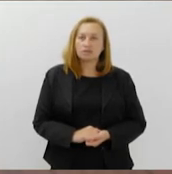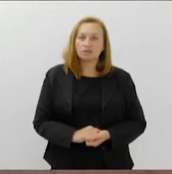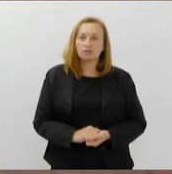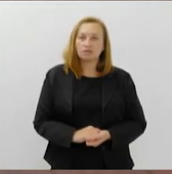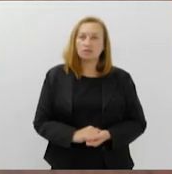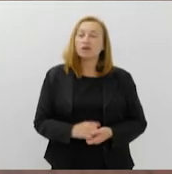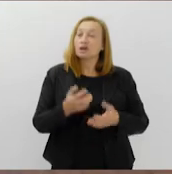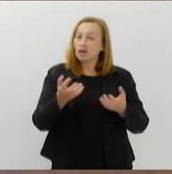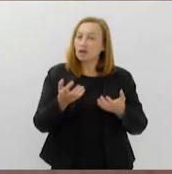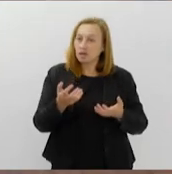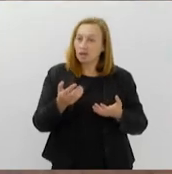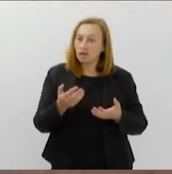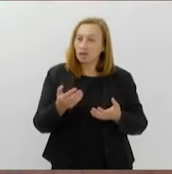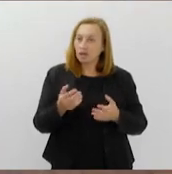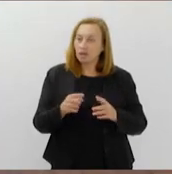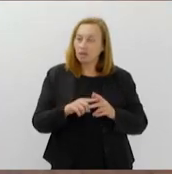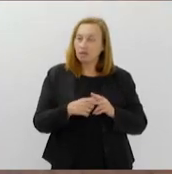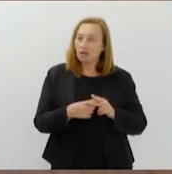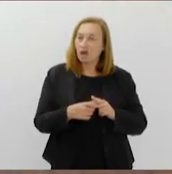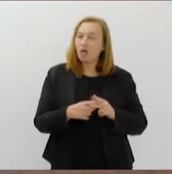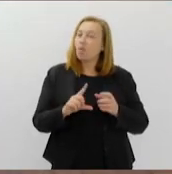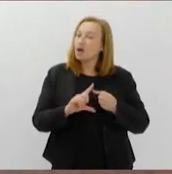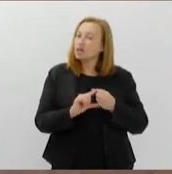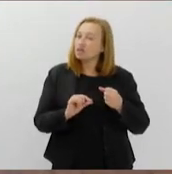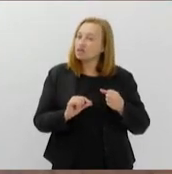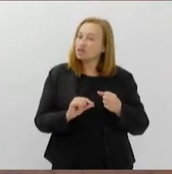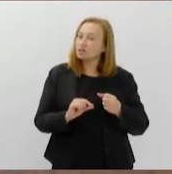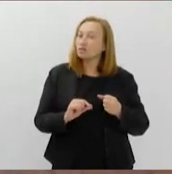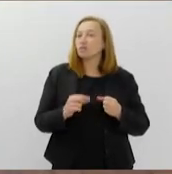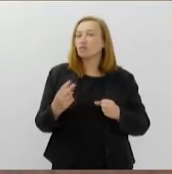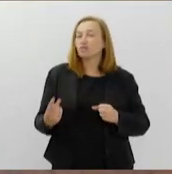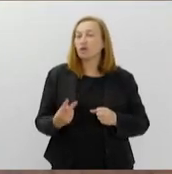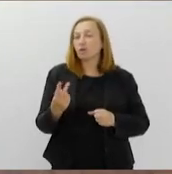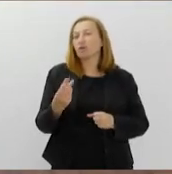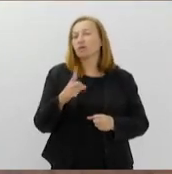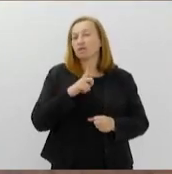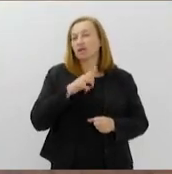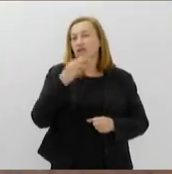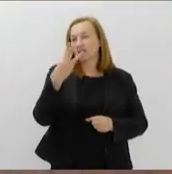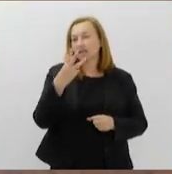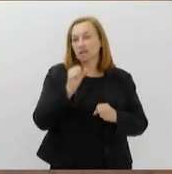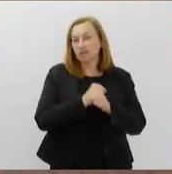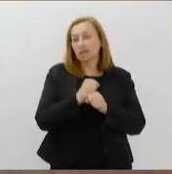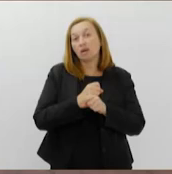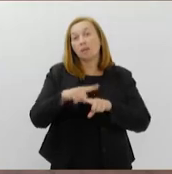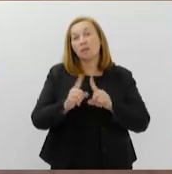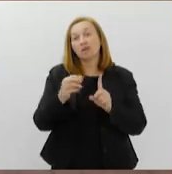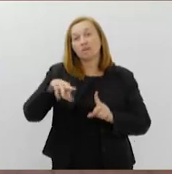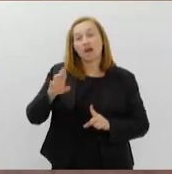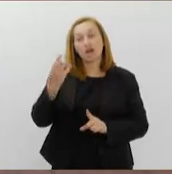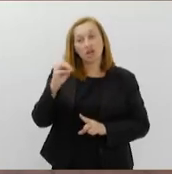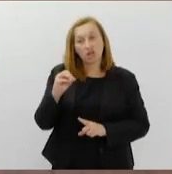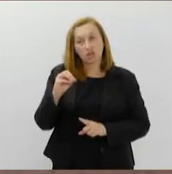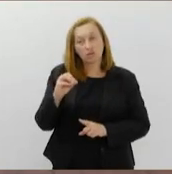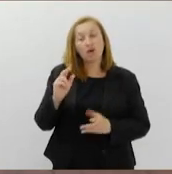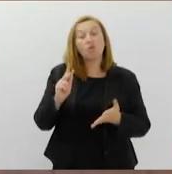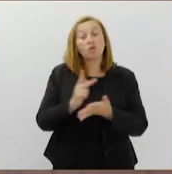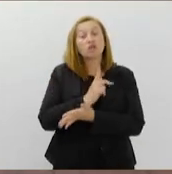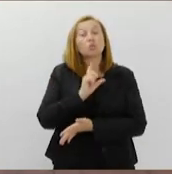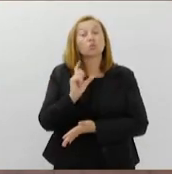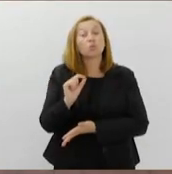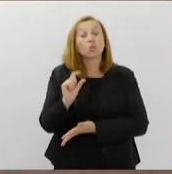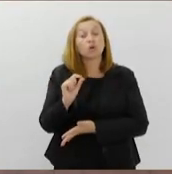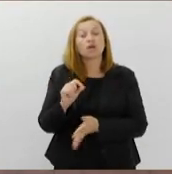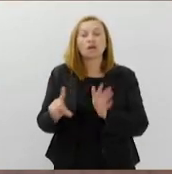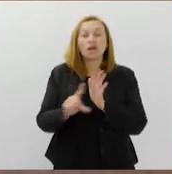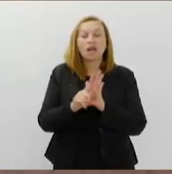revogar o artigo para ficar valendo os 3 anos. Mas, Marquinho, ocorre que a